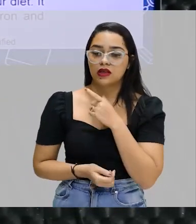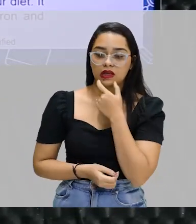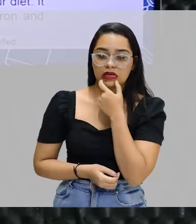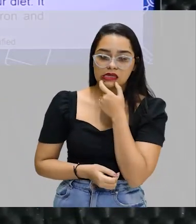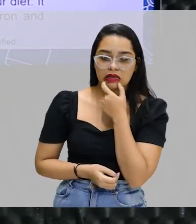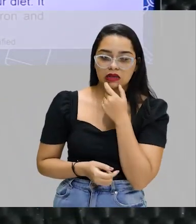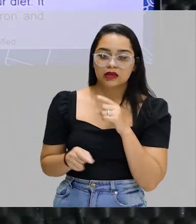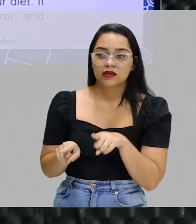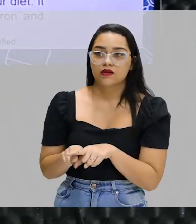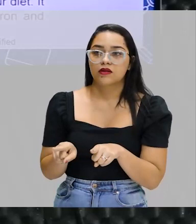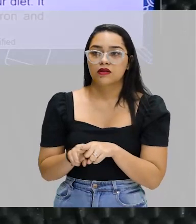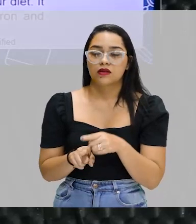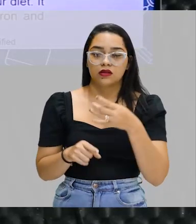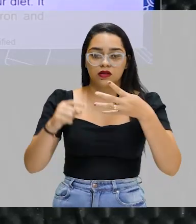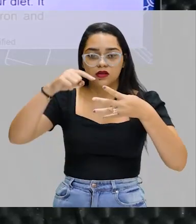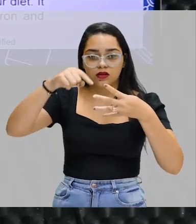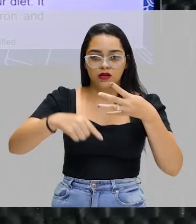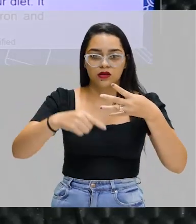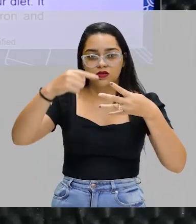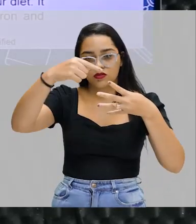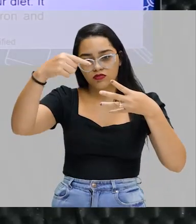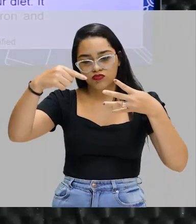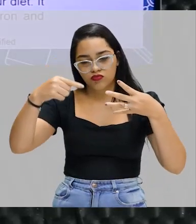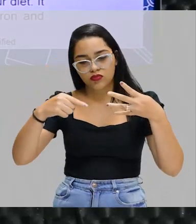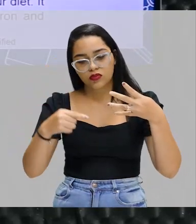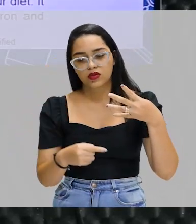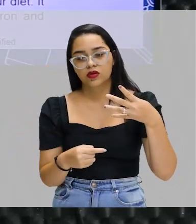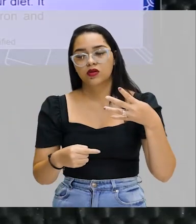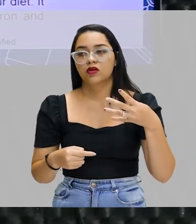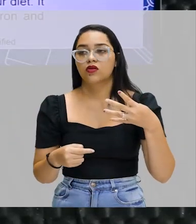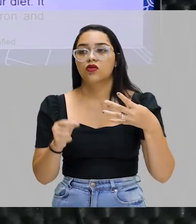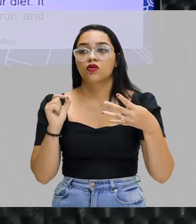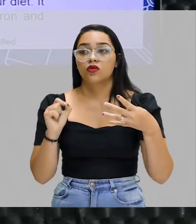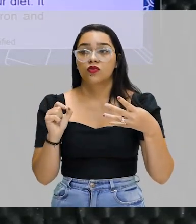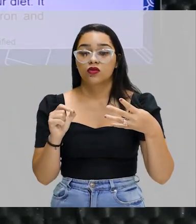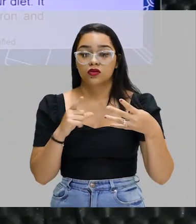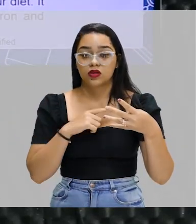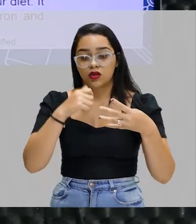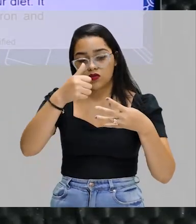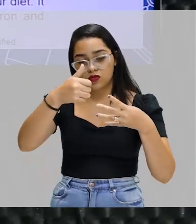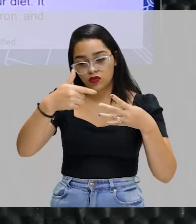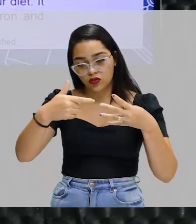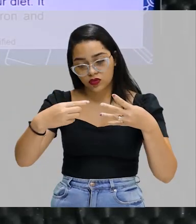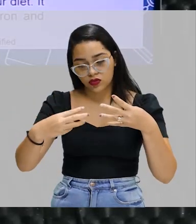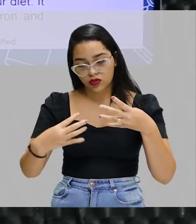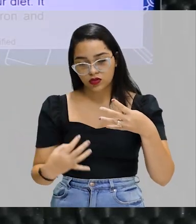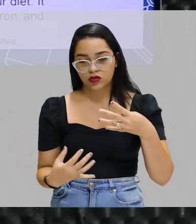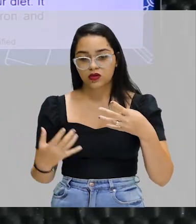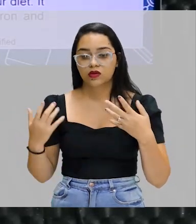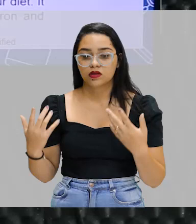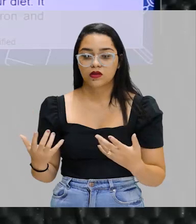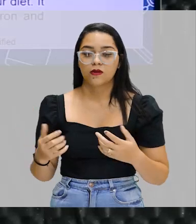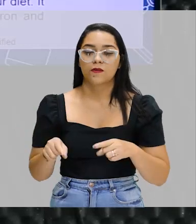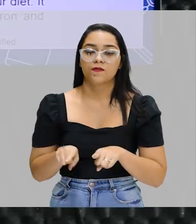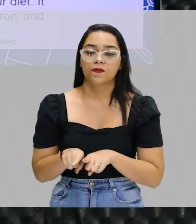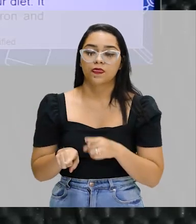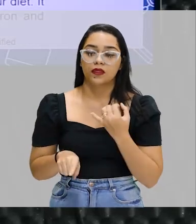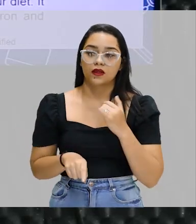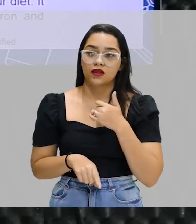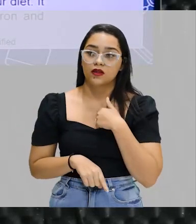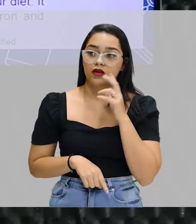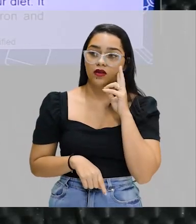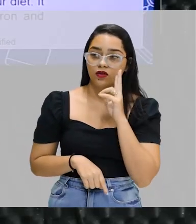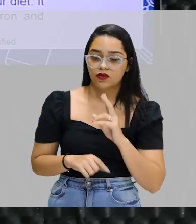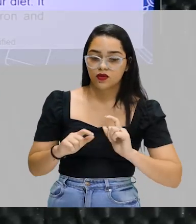inglês que está dividido em 4 parágrafos. Os 4 parágrafos estão enumerados, isso faz parte do layout. Se eu olho